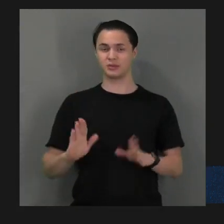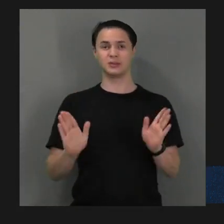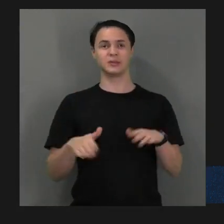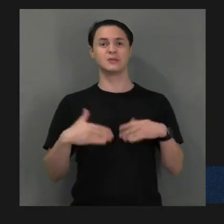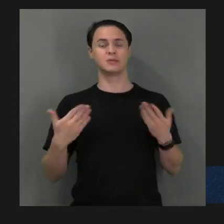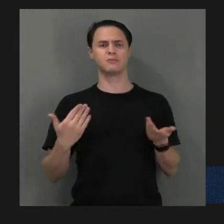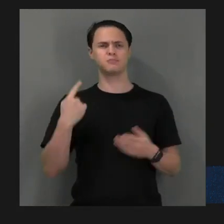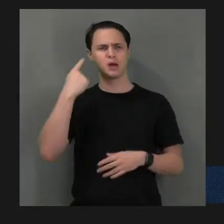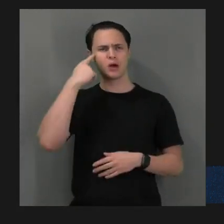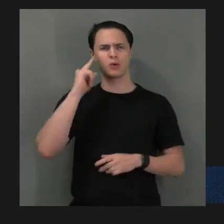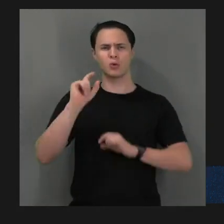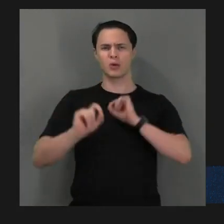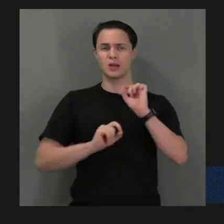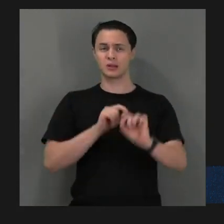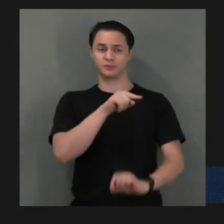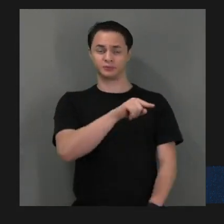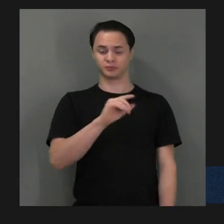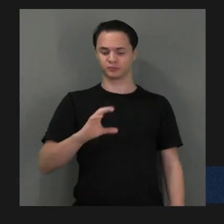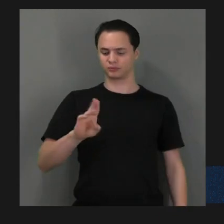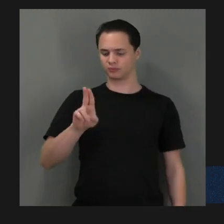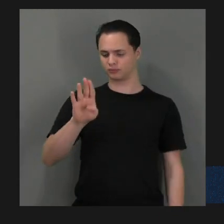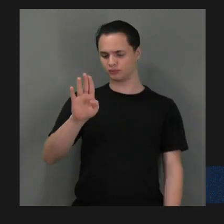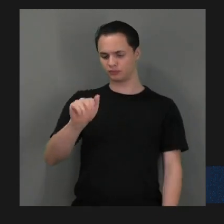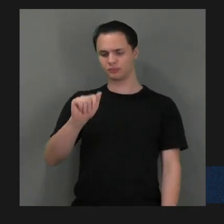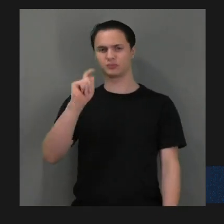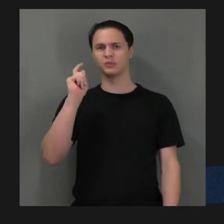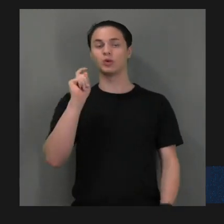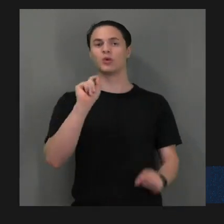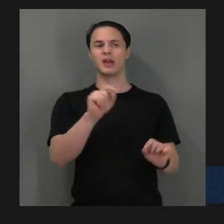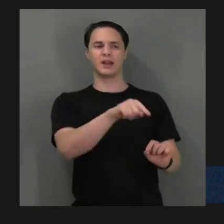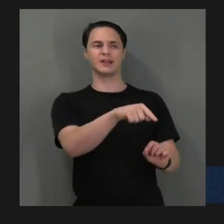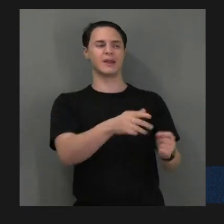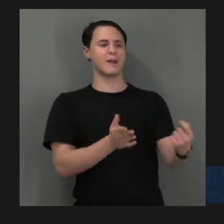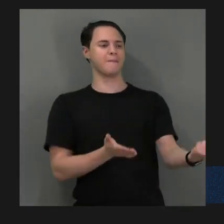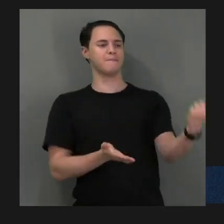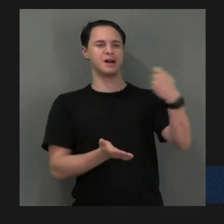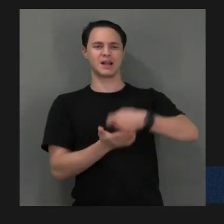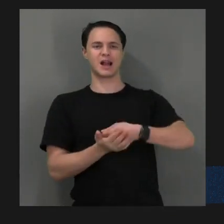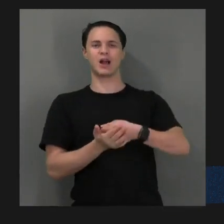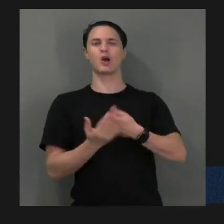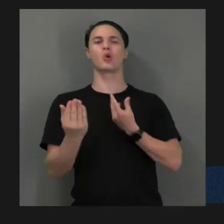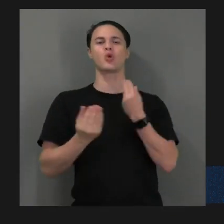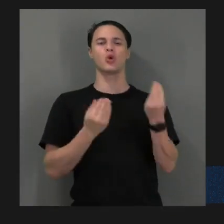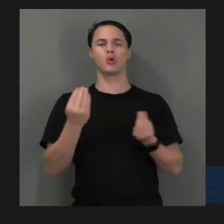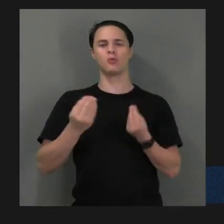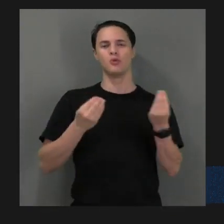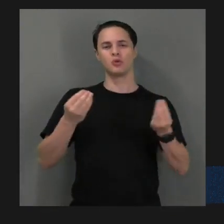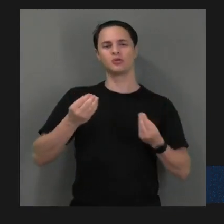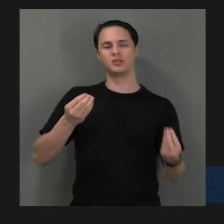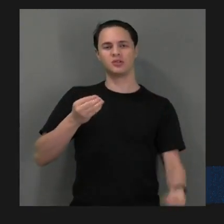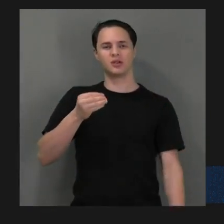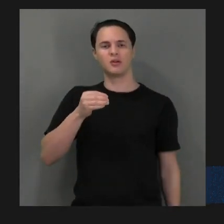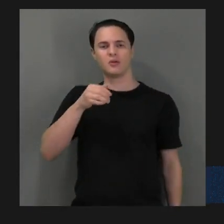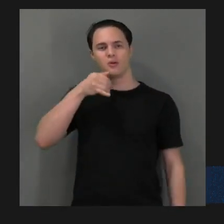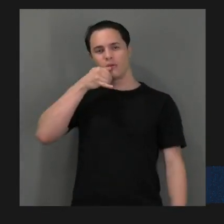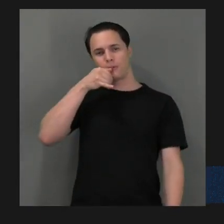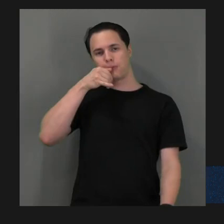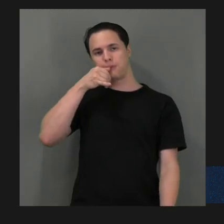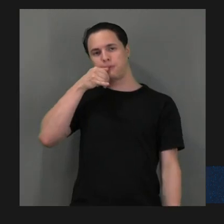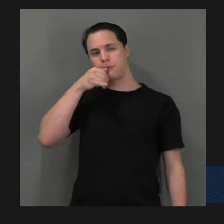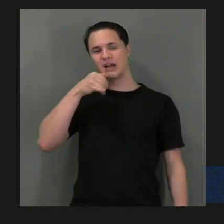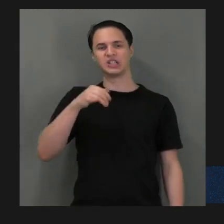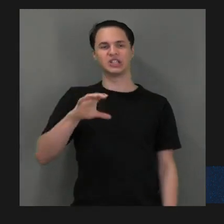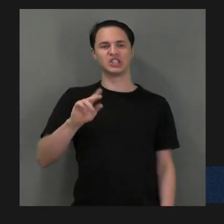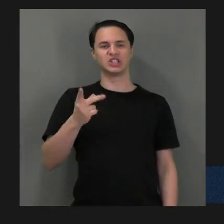Cuba, foi feito com a garantia de charutos cubanos, né? Parece piada, mas